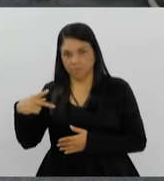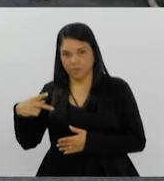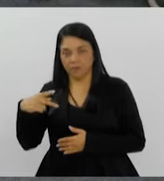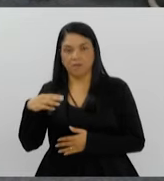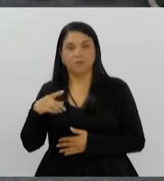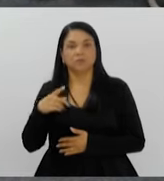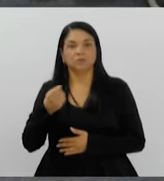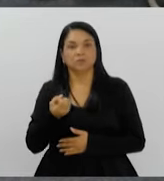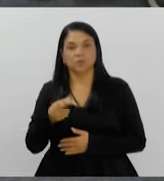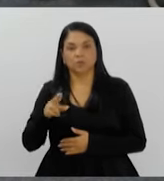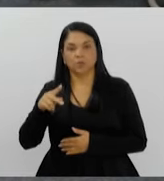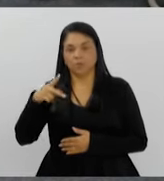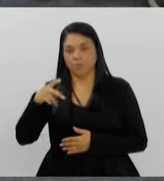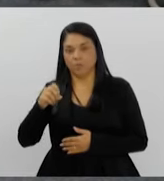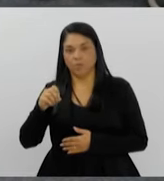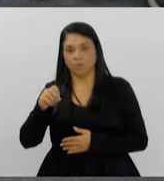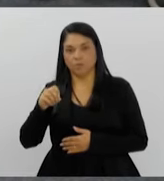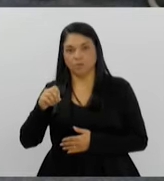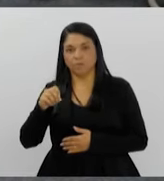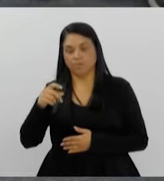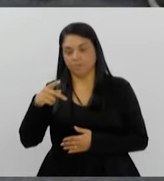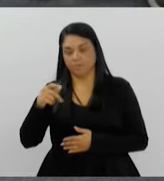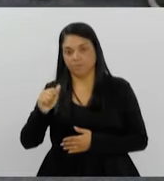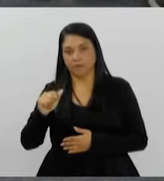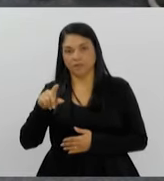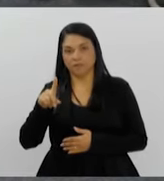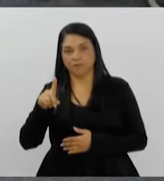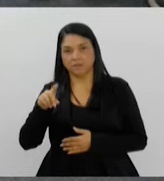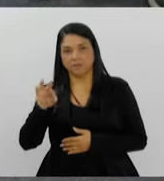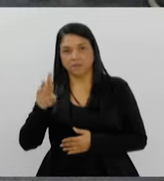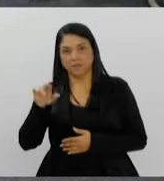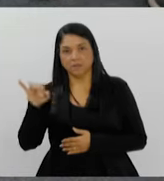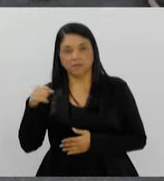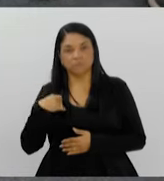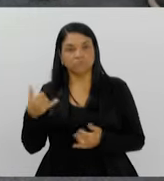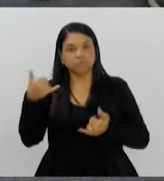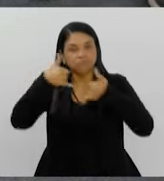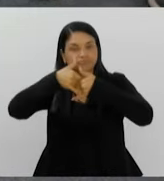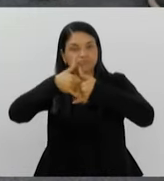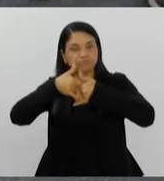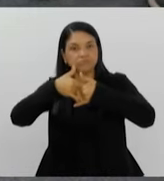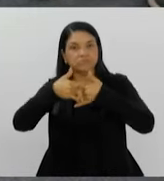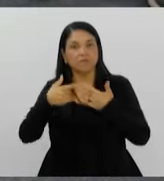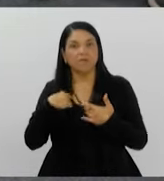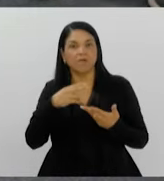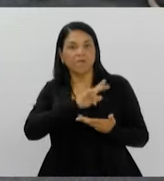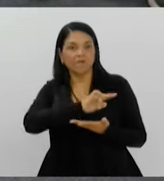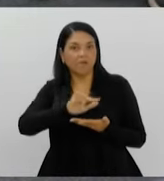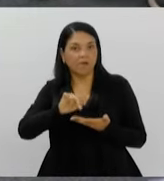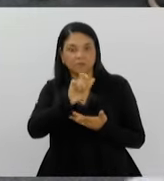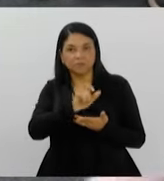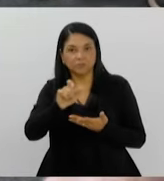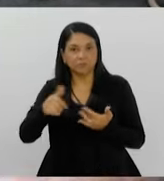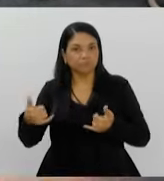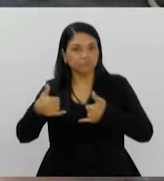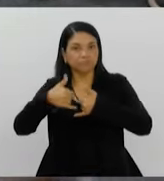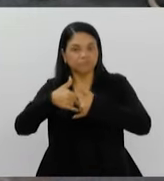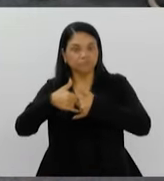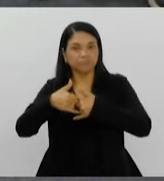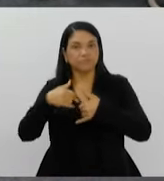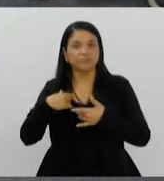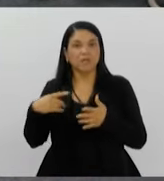policiais entrar em contato comigo e não é só isso já fiz outras outras denúncias a